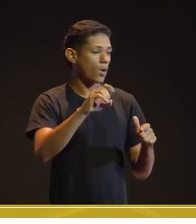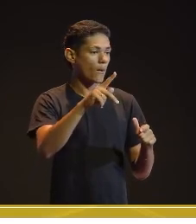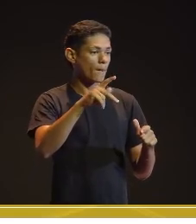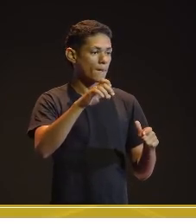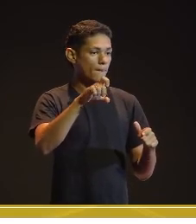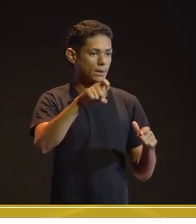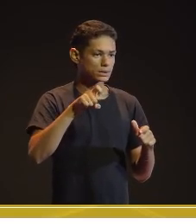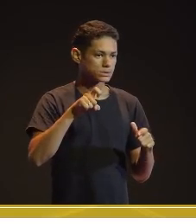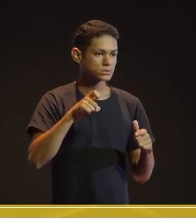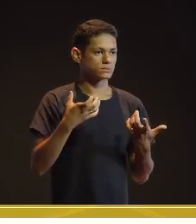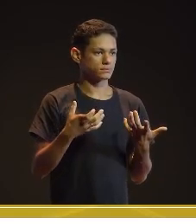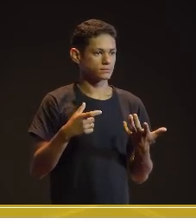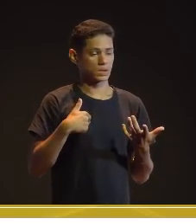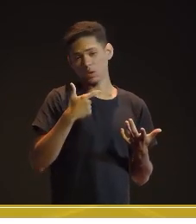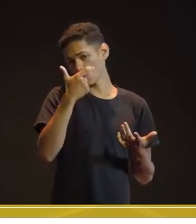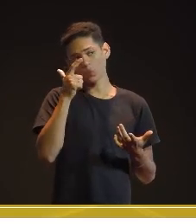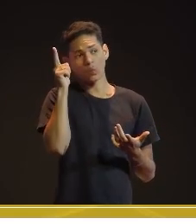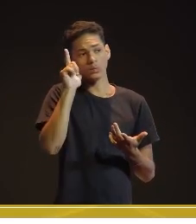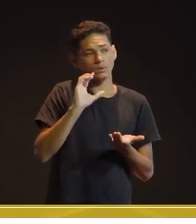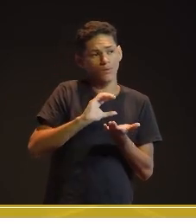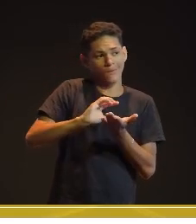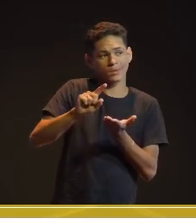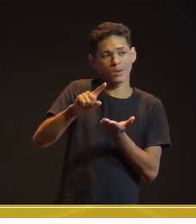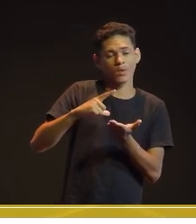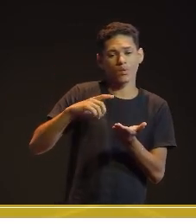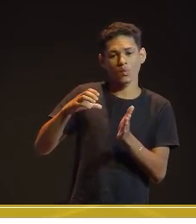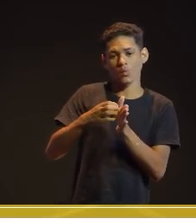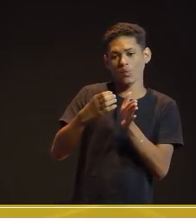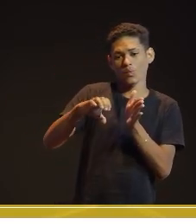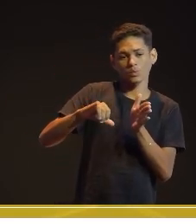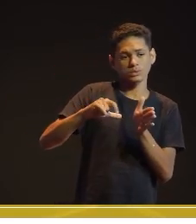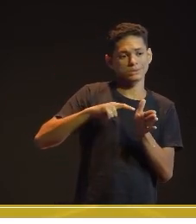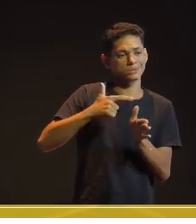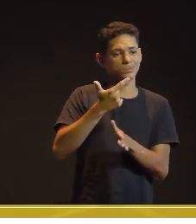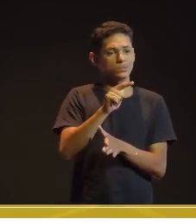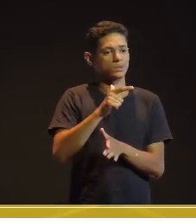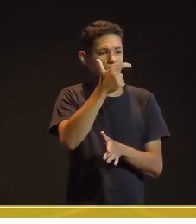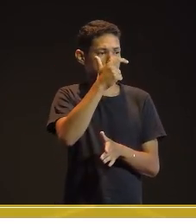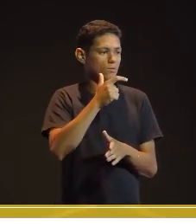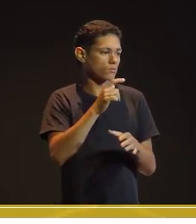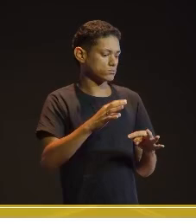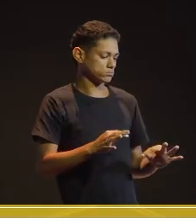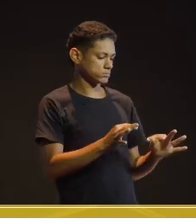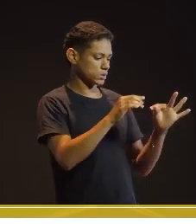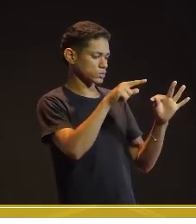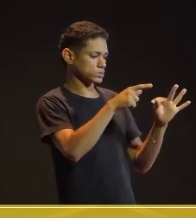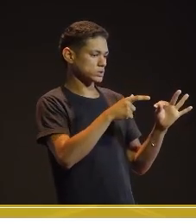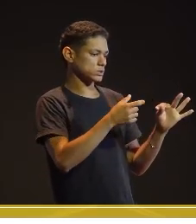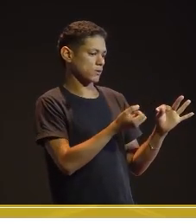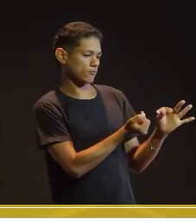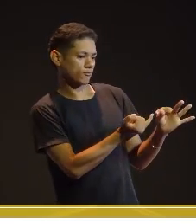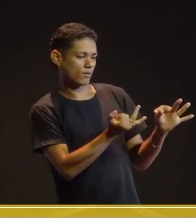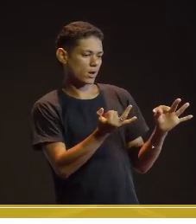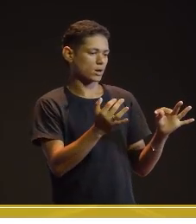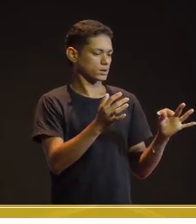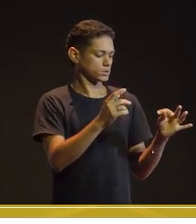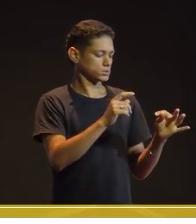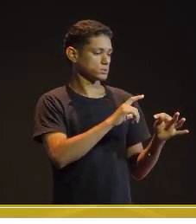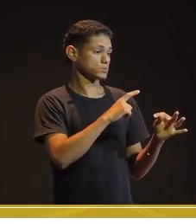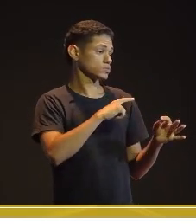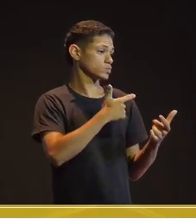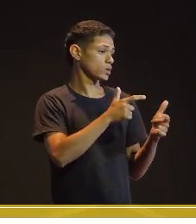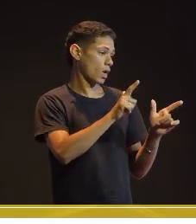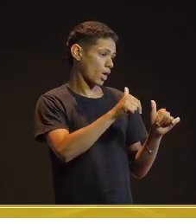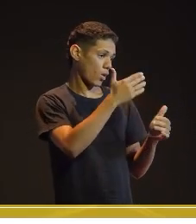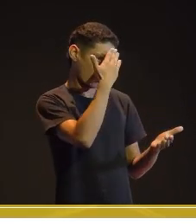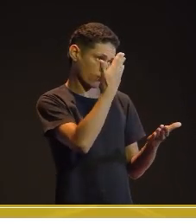OPEX. Então, eu não consigo ofertar um bom custo nivelado de energia se eu ofereço tecnologias, processos construtivos que